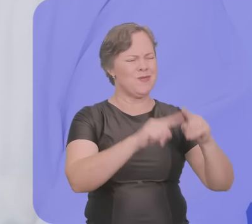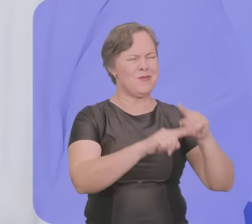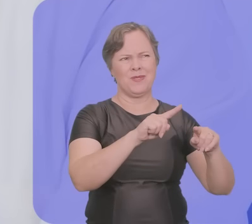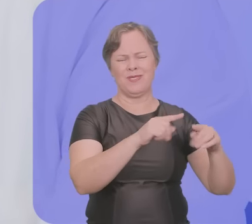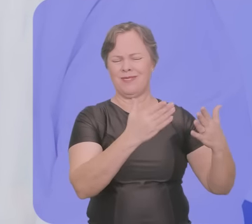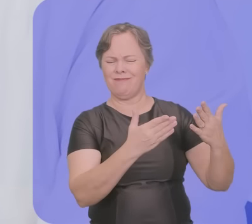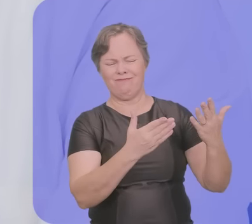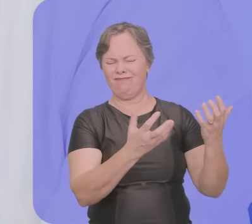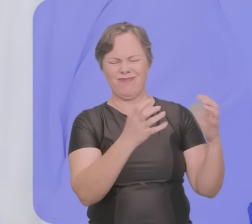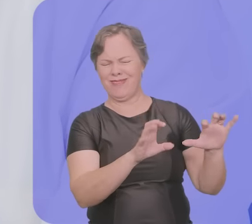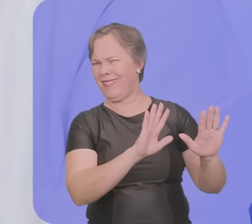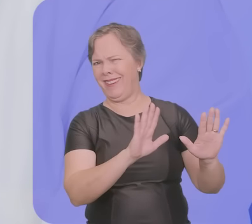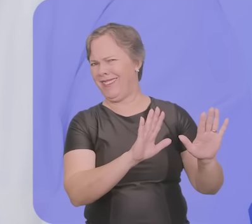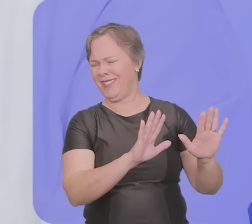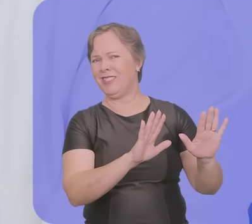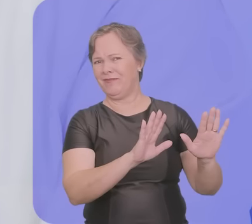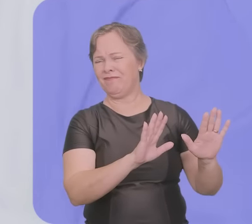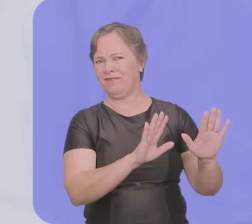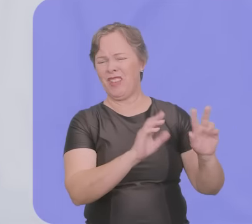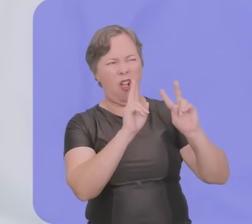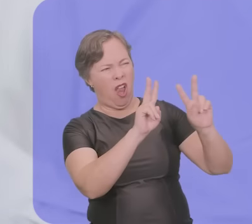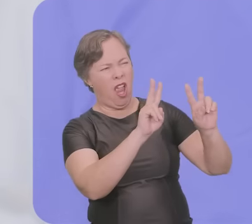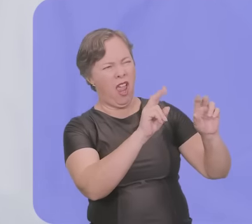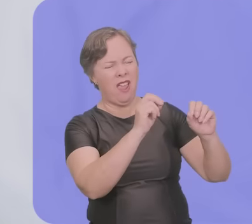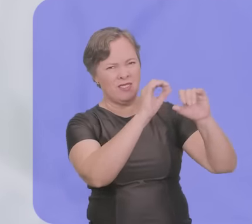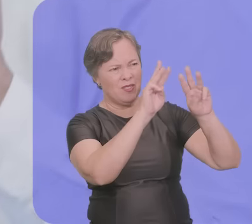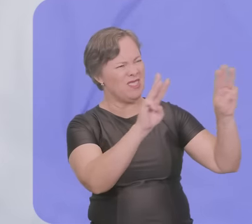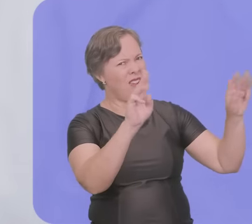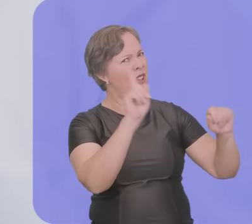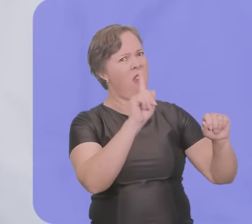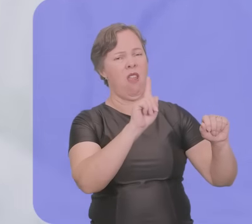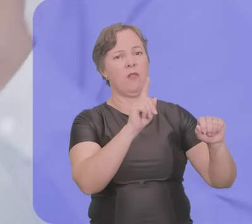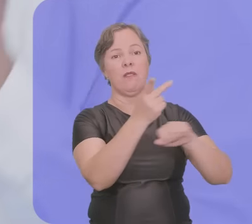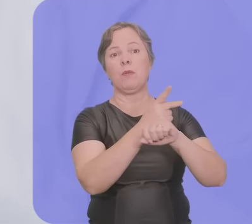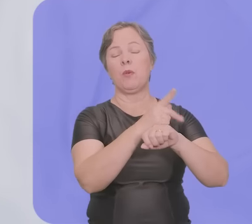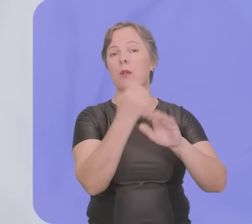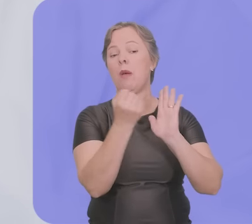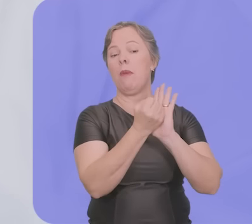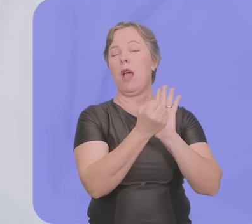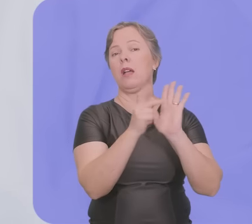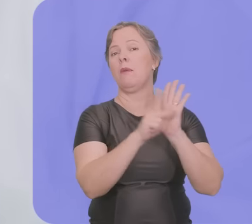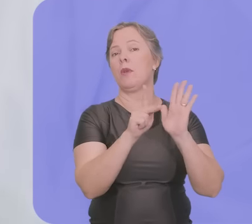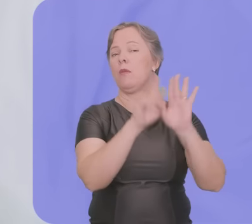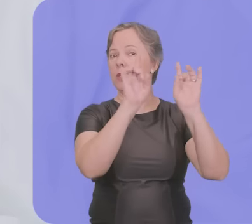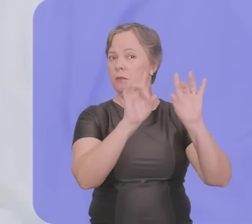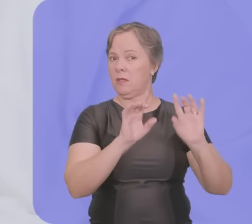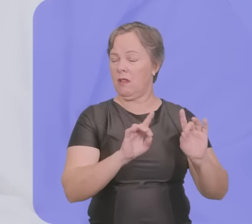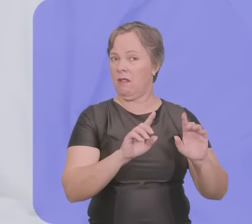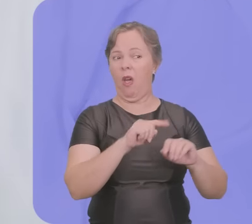com o que eu tinha olhado lá no site, né? Eu estava à procura de uma marca específica, bem evidente, e